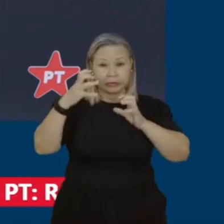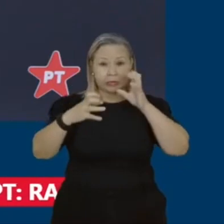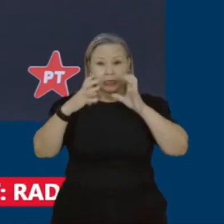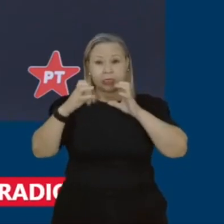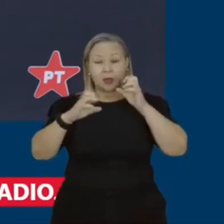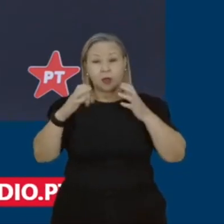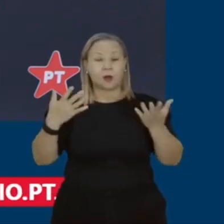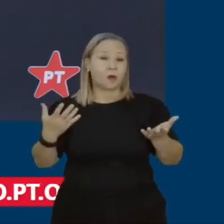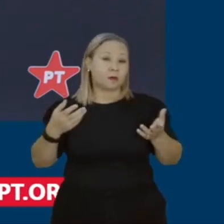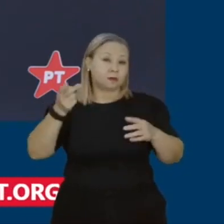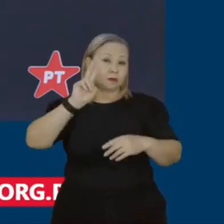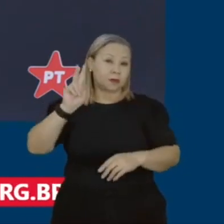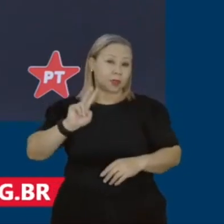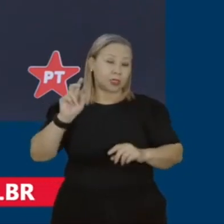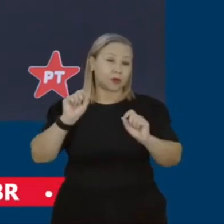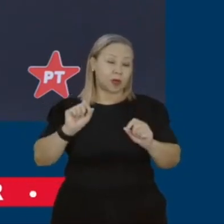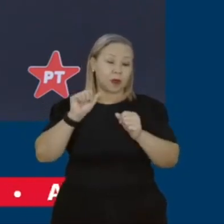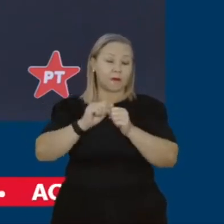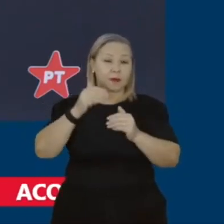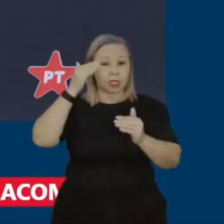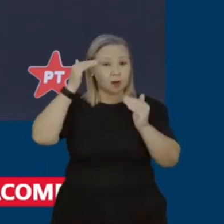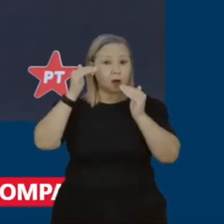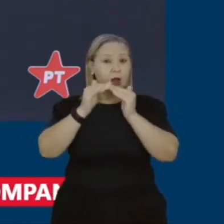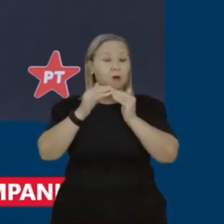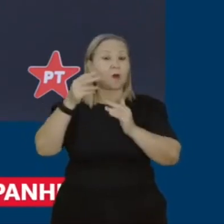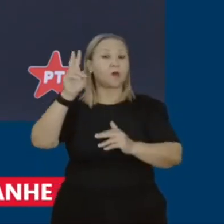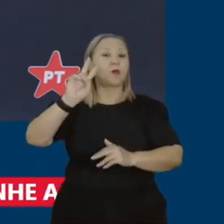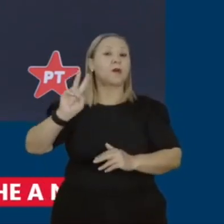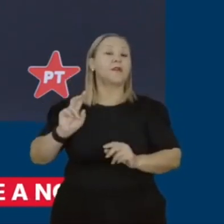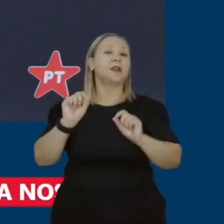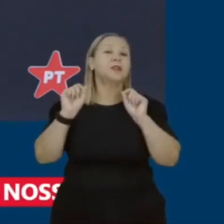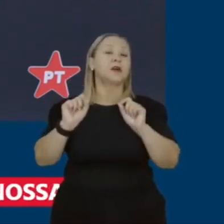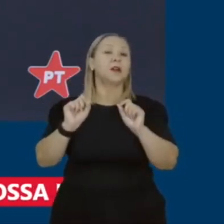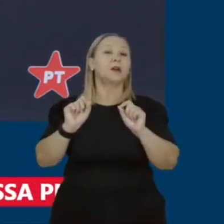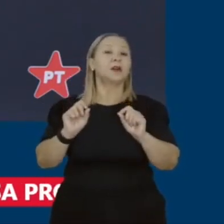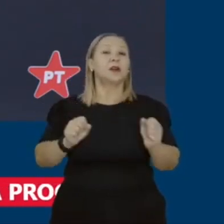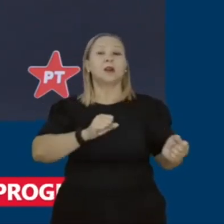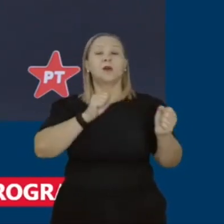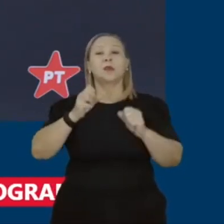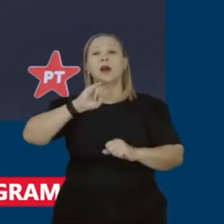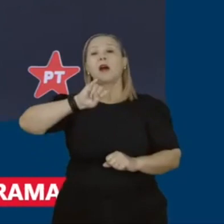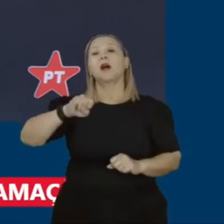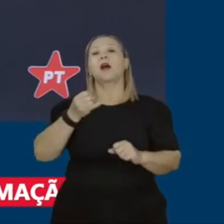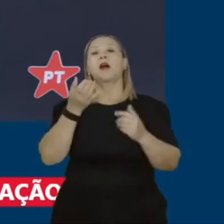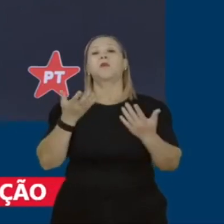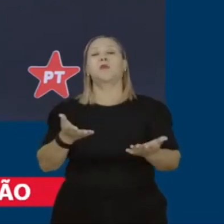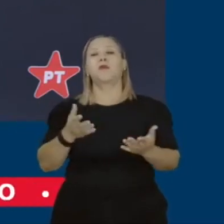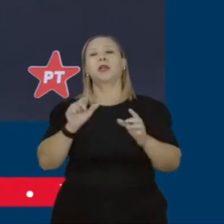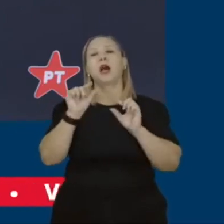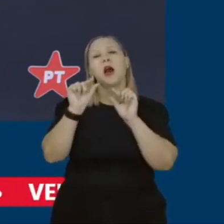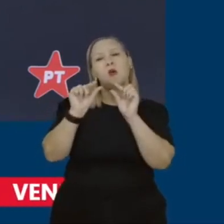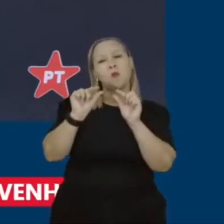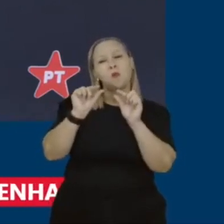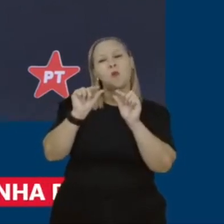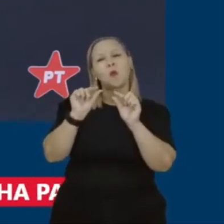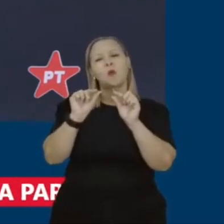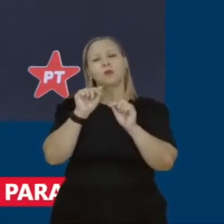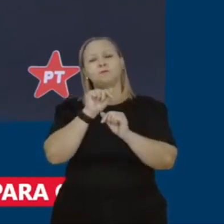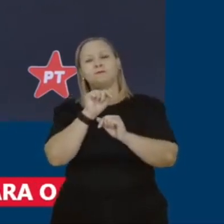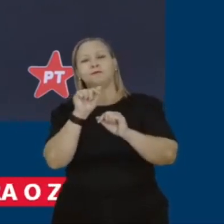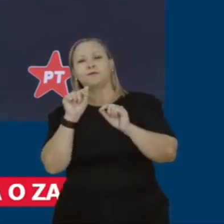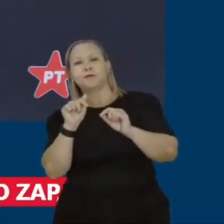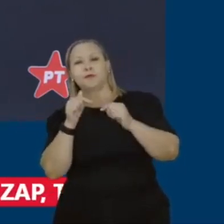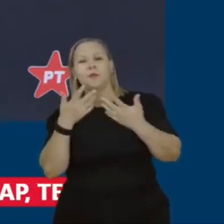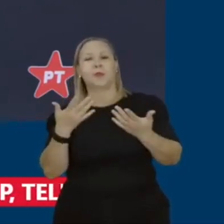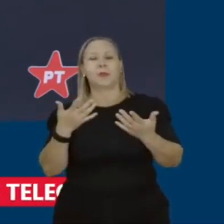Venezuela, hoje fizeram um acordo com a Venezuela para poder aproveitar um pouco desse